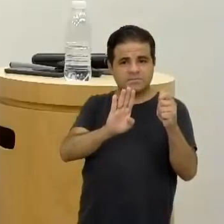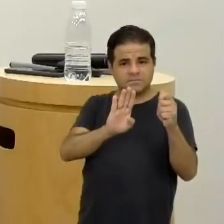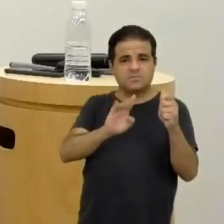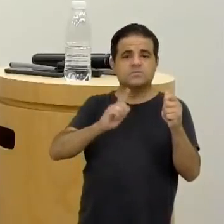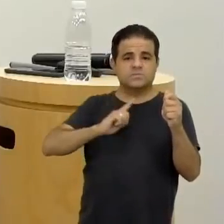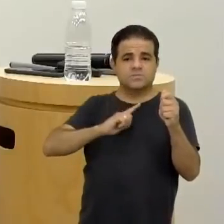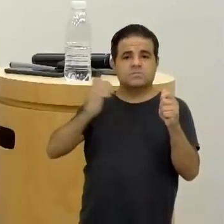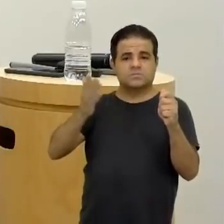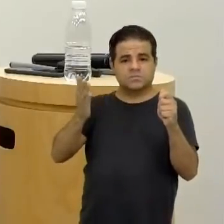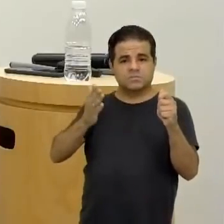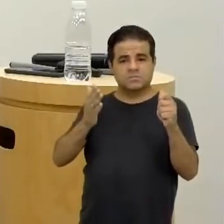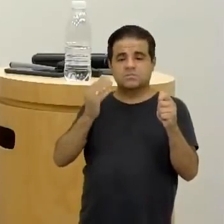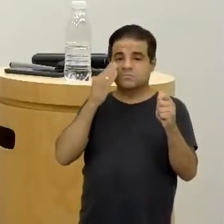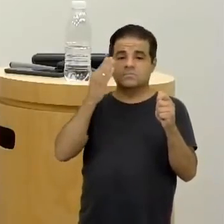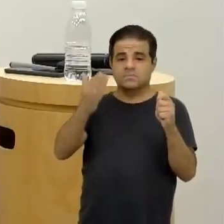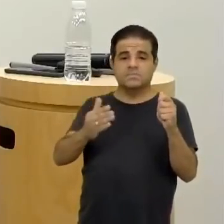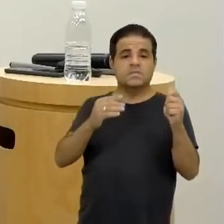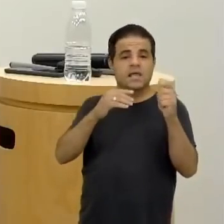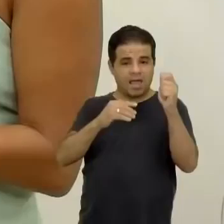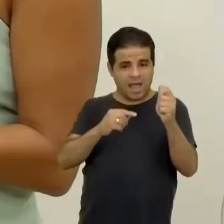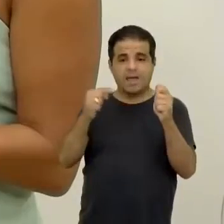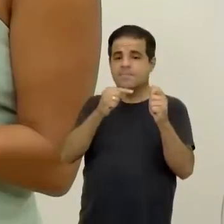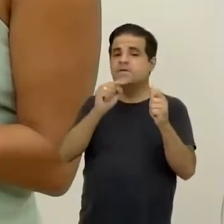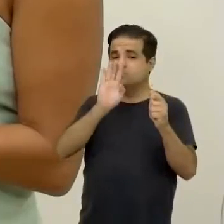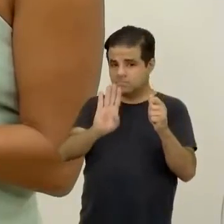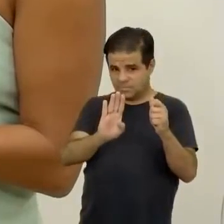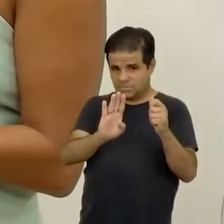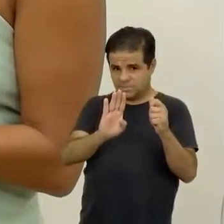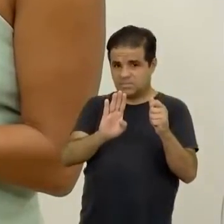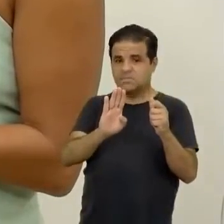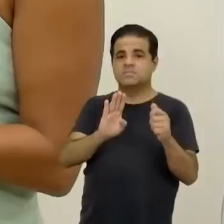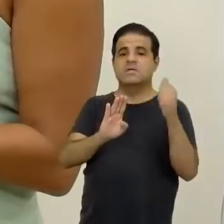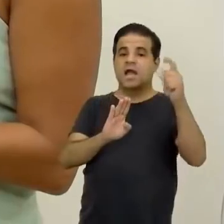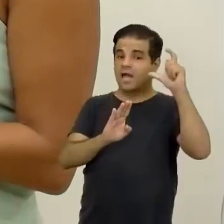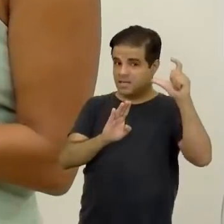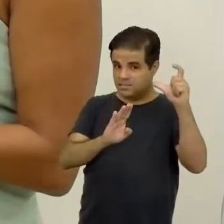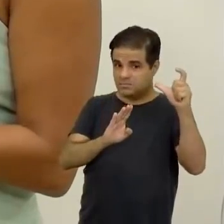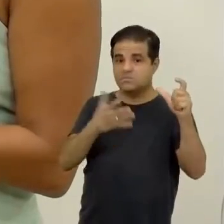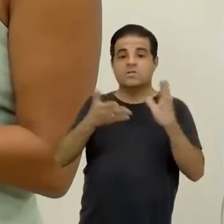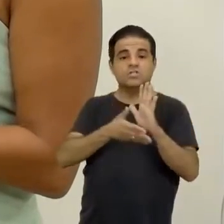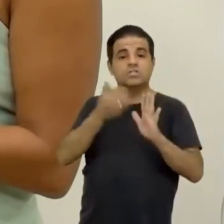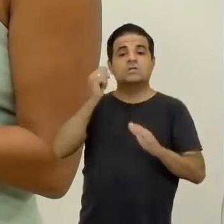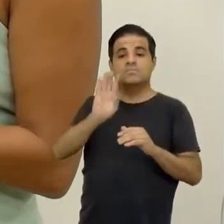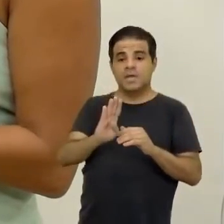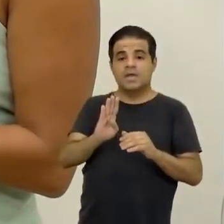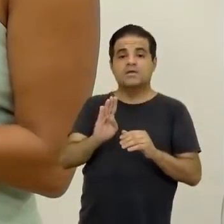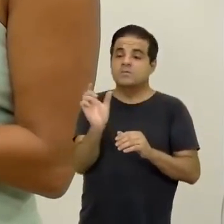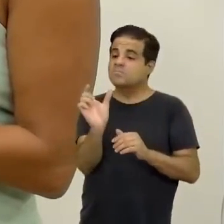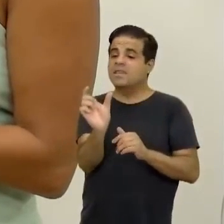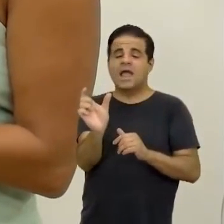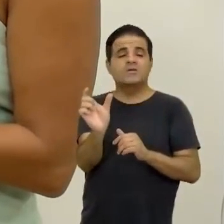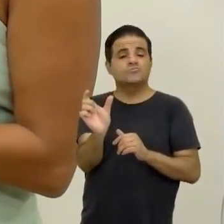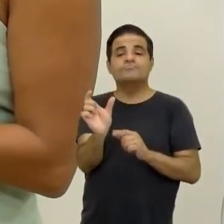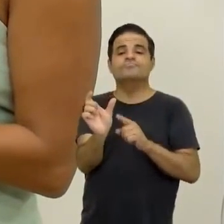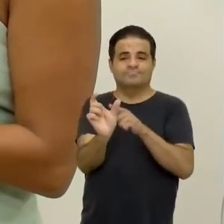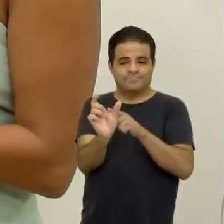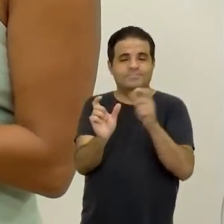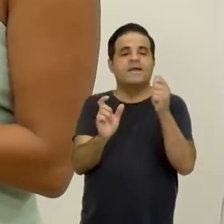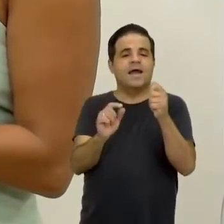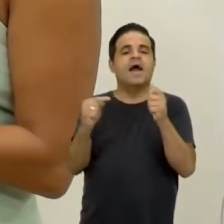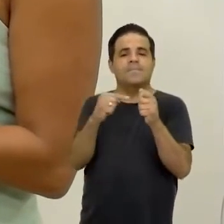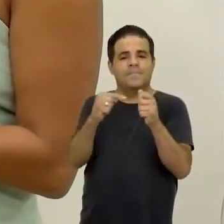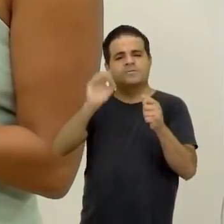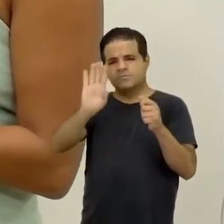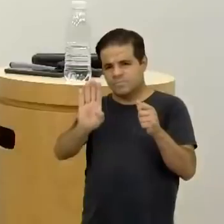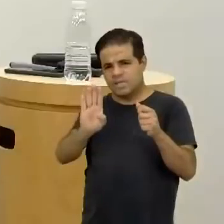é o que sobrou deixa para tirar a menos b não é isso era a grandão eu tirei bem sobrou esse pedacinho aqui ó a